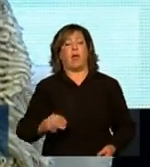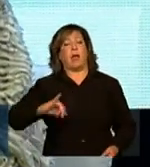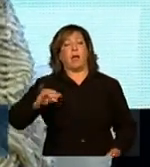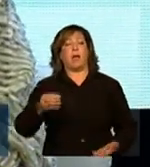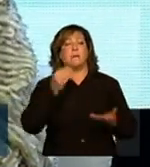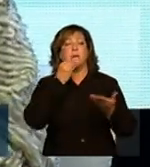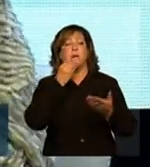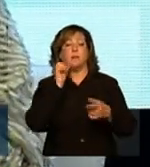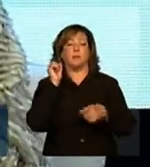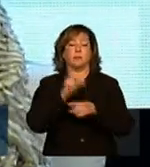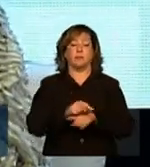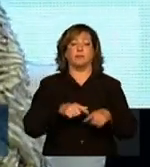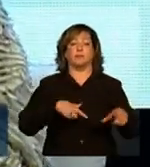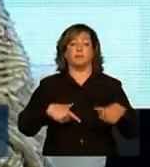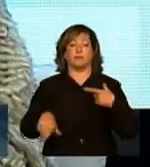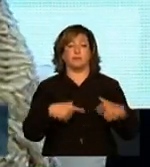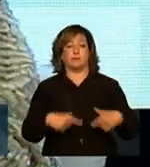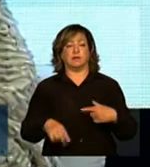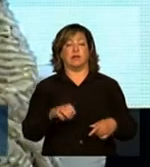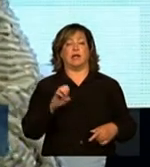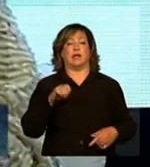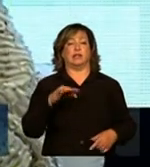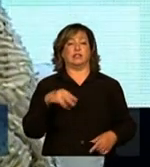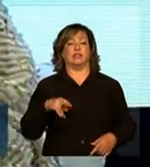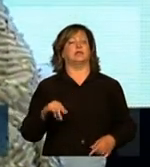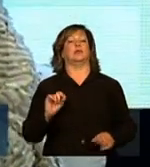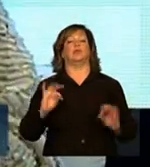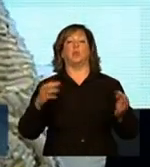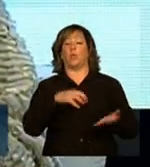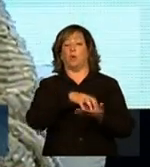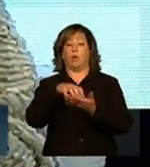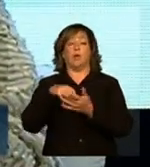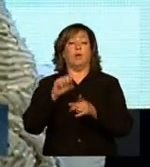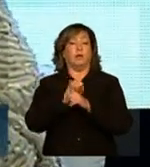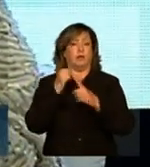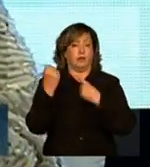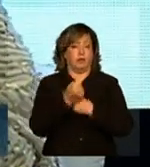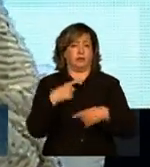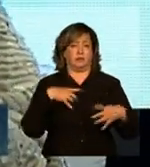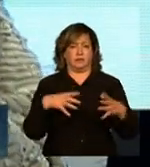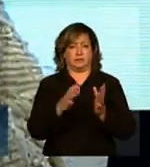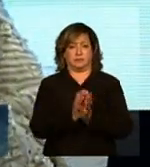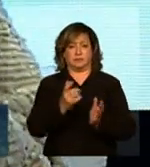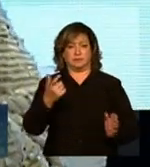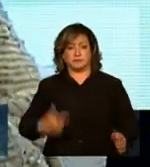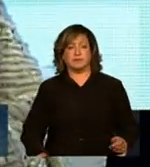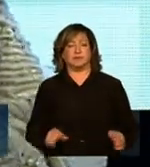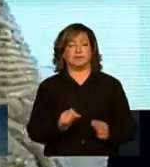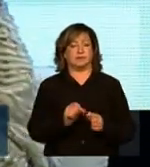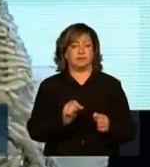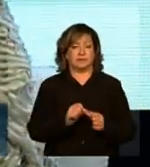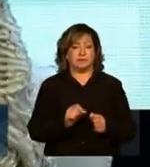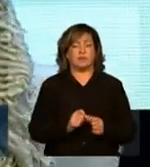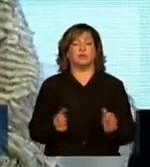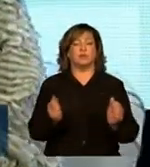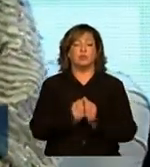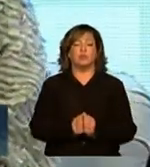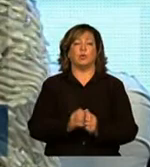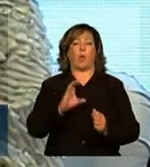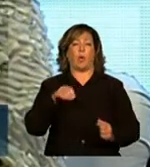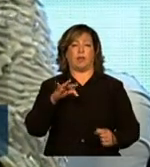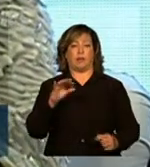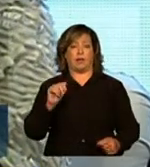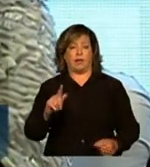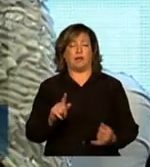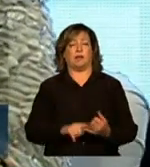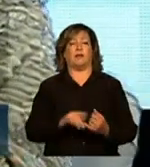posse do Intini, os movimentos sociais de novo e criar um ambiente junto com o CONTAG, com o